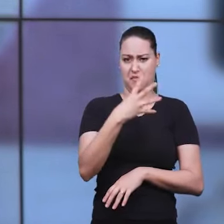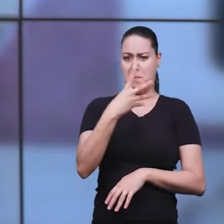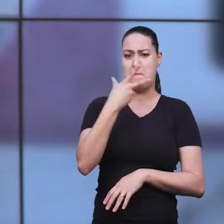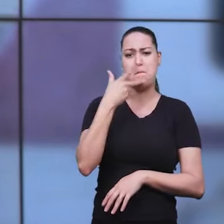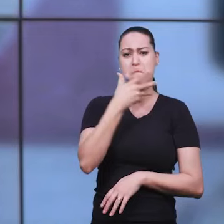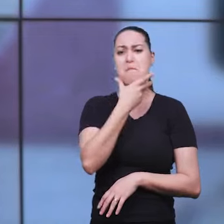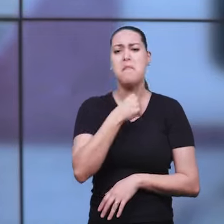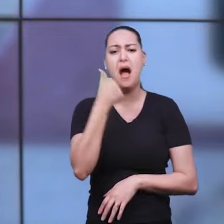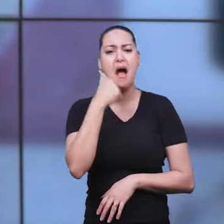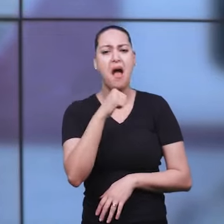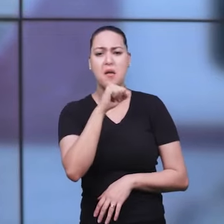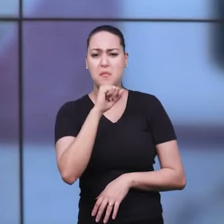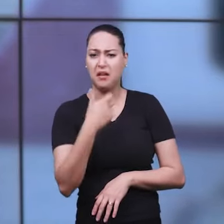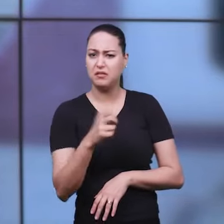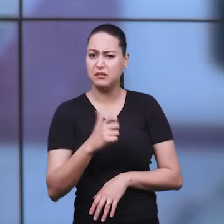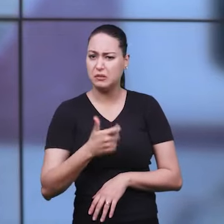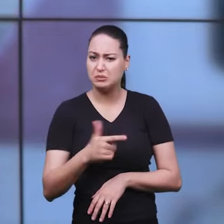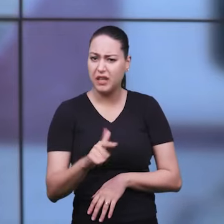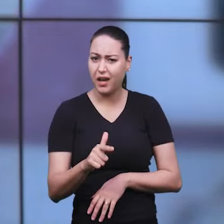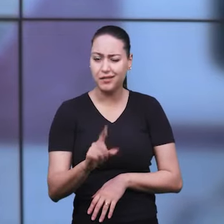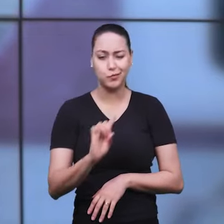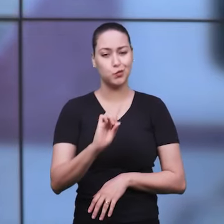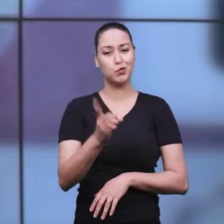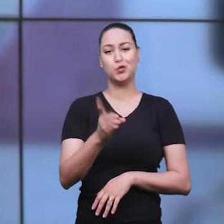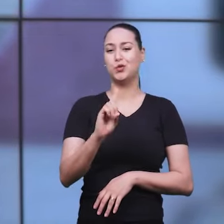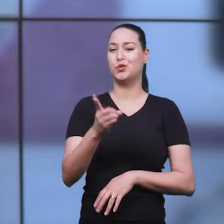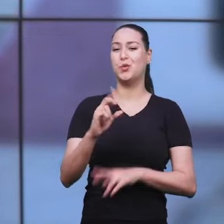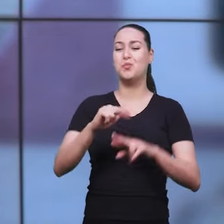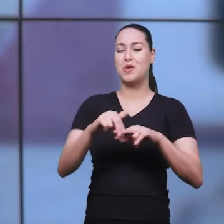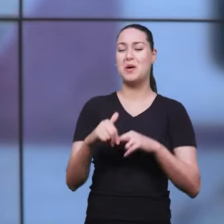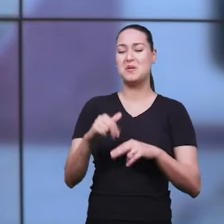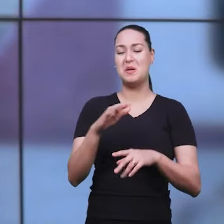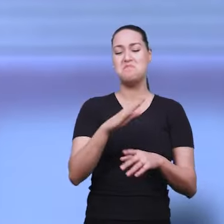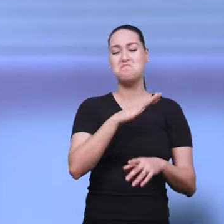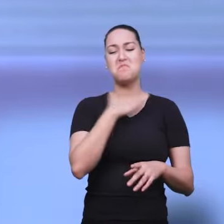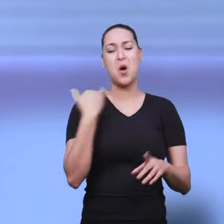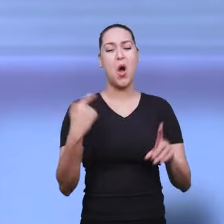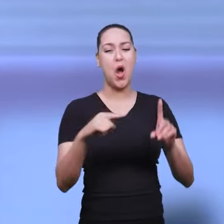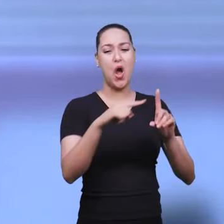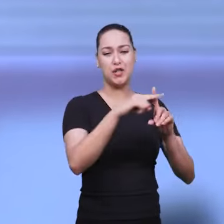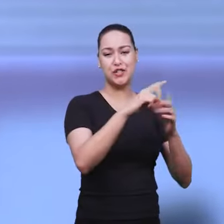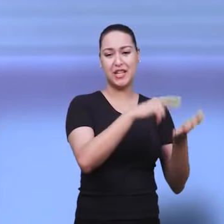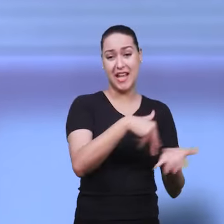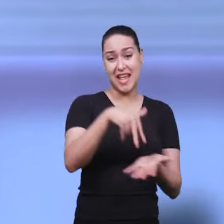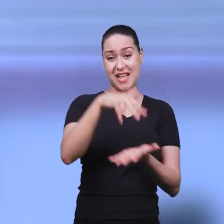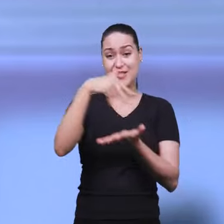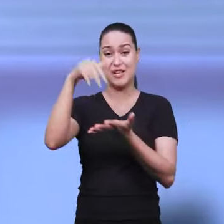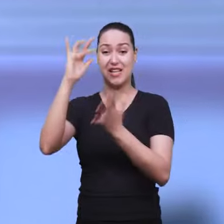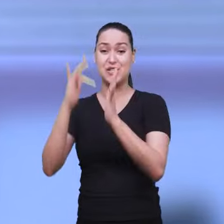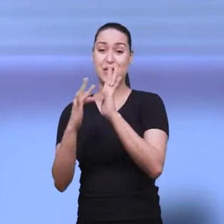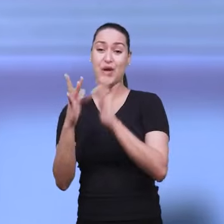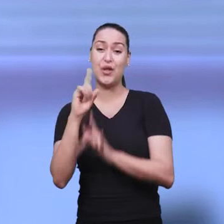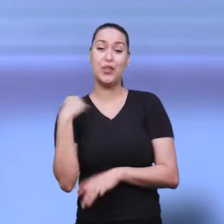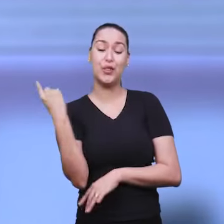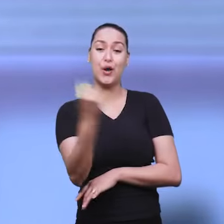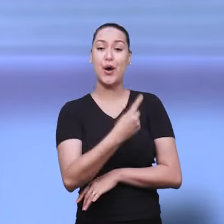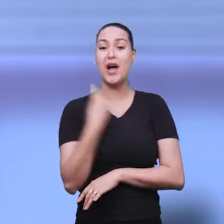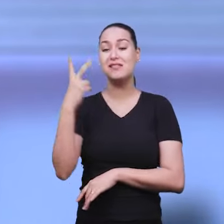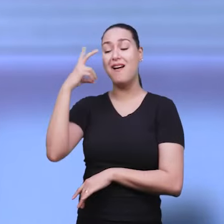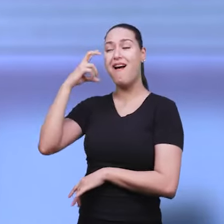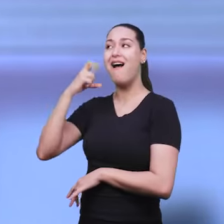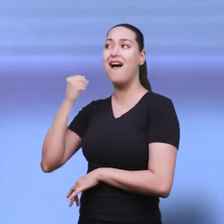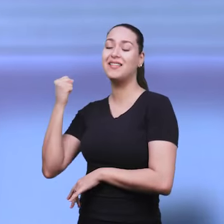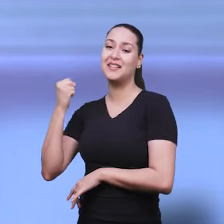recebemos a adoção de filhos pela morte e ressurreição de Jesus. Precisamos ensinar aos nossos filhos a